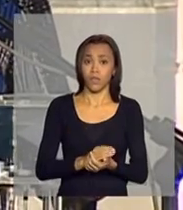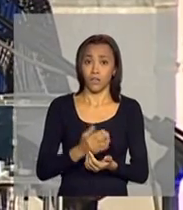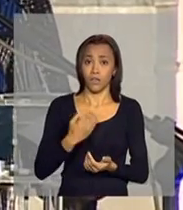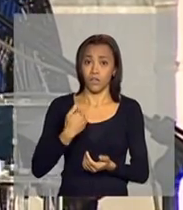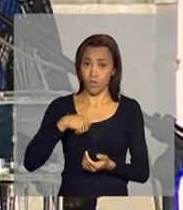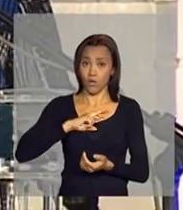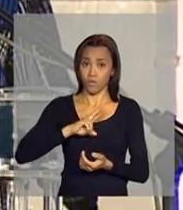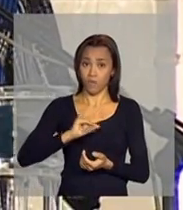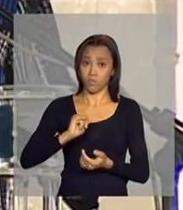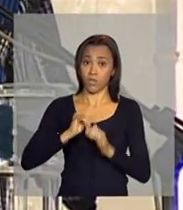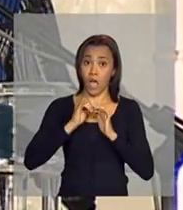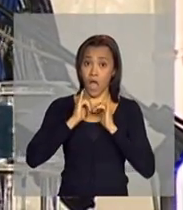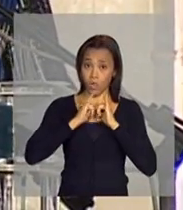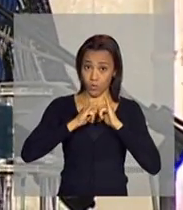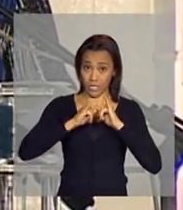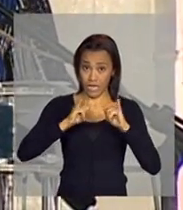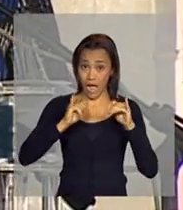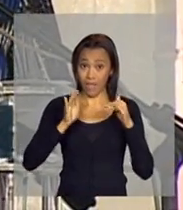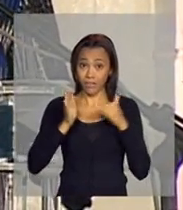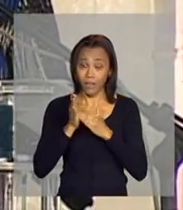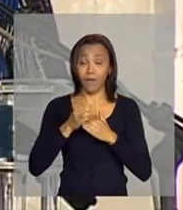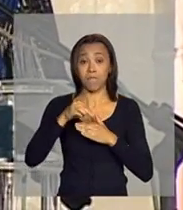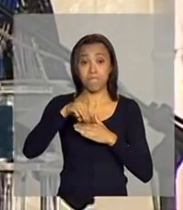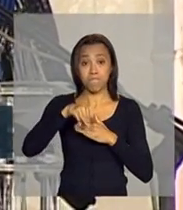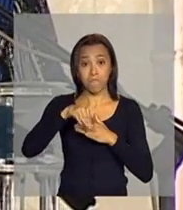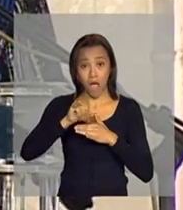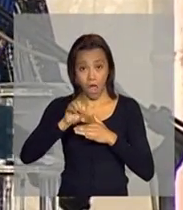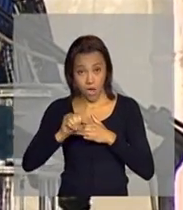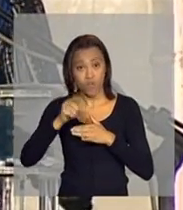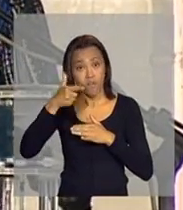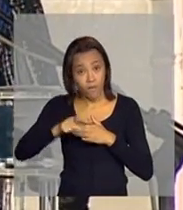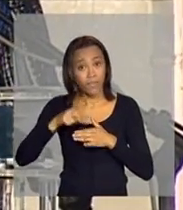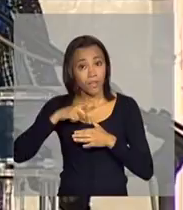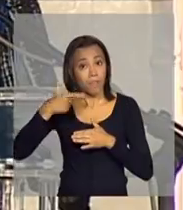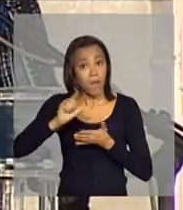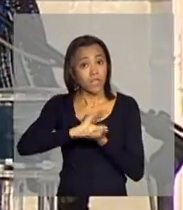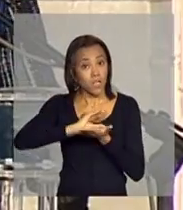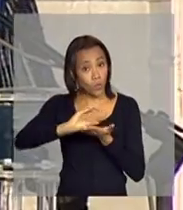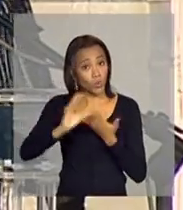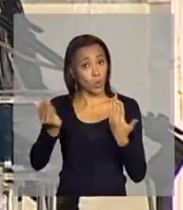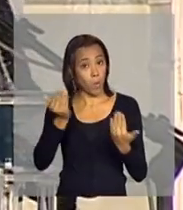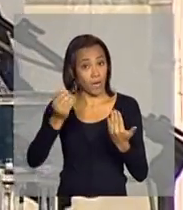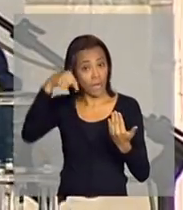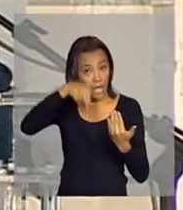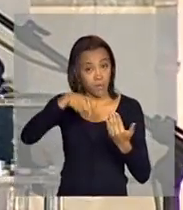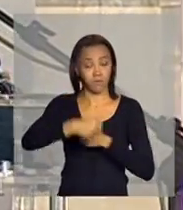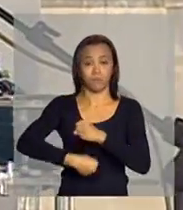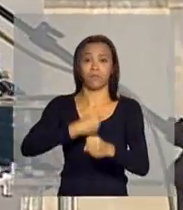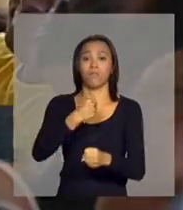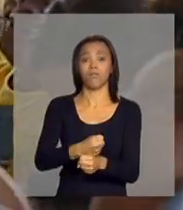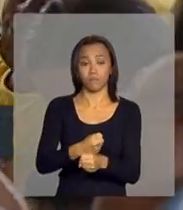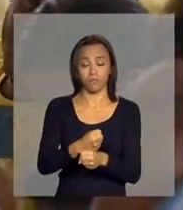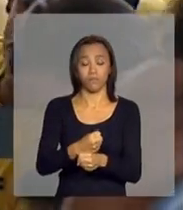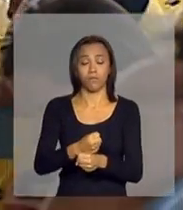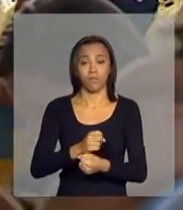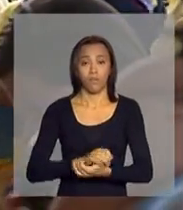anunciaremos ambos até maio, terão mais recursos do que esse ano.